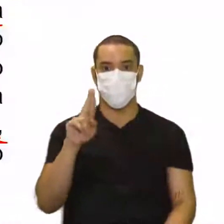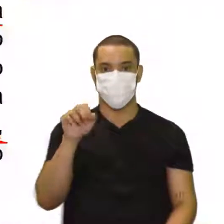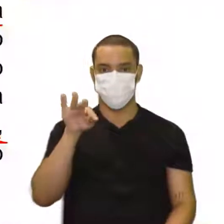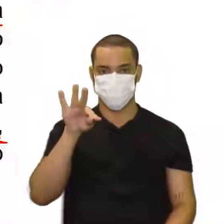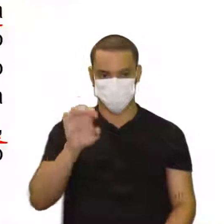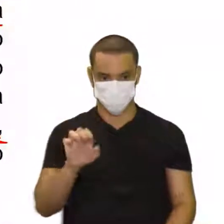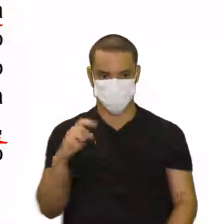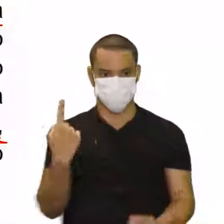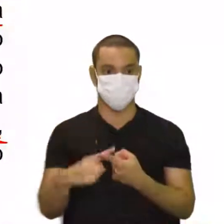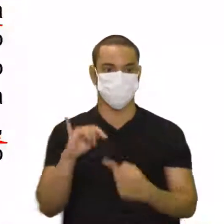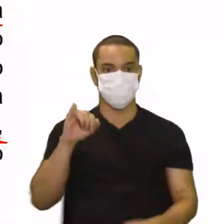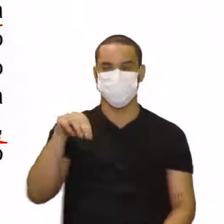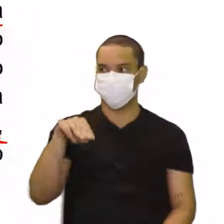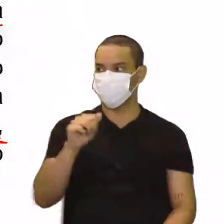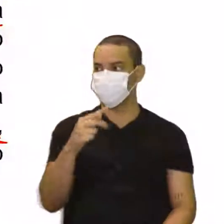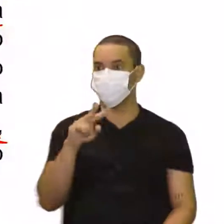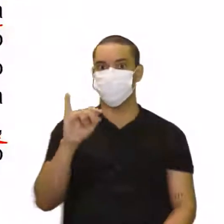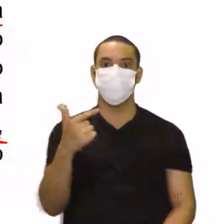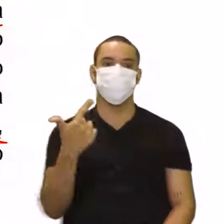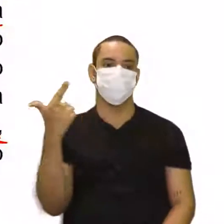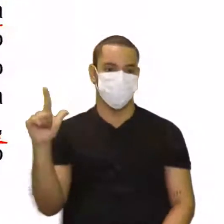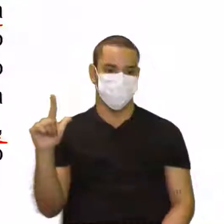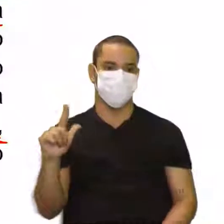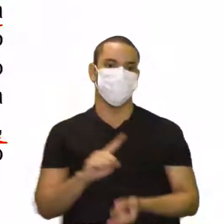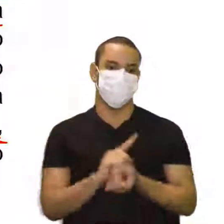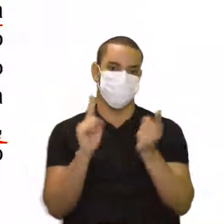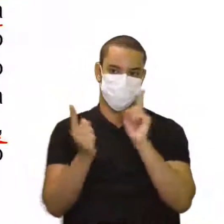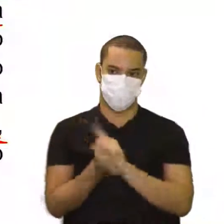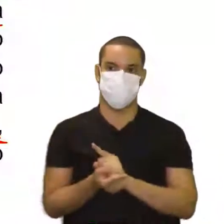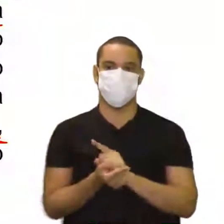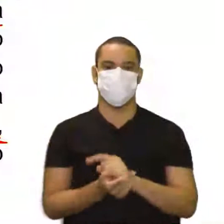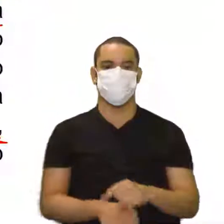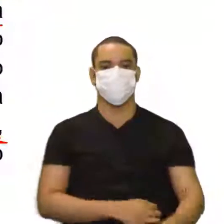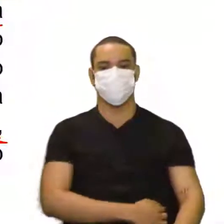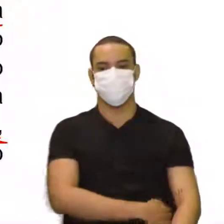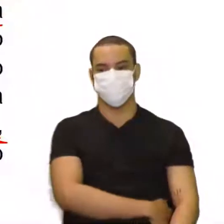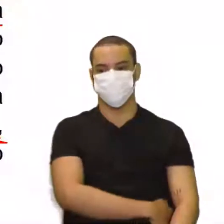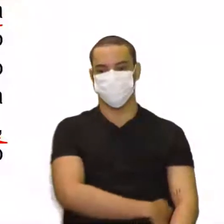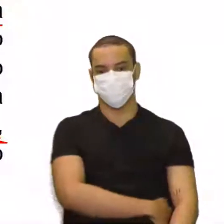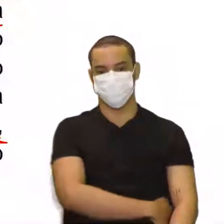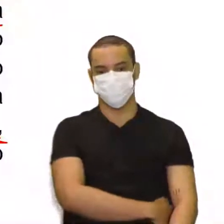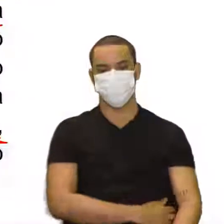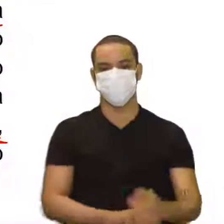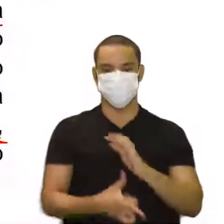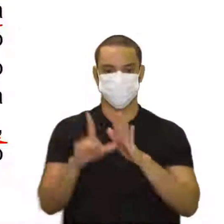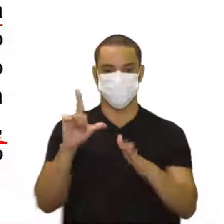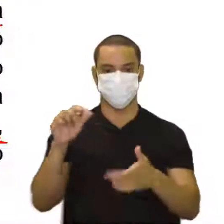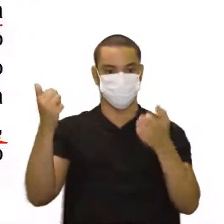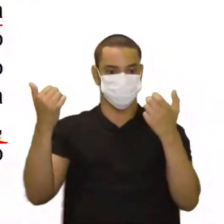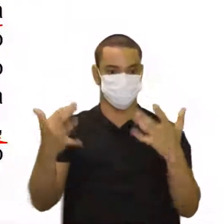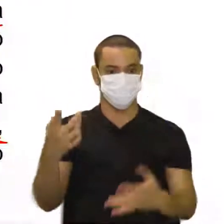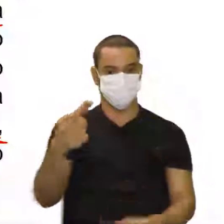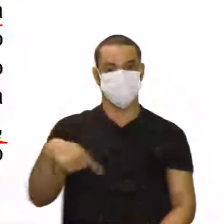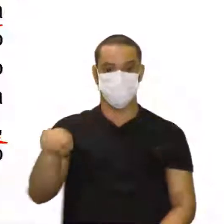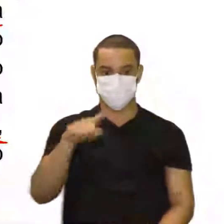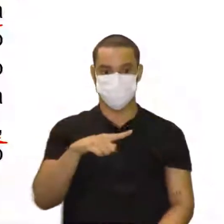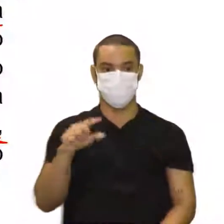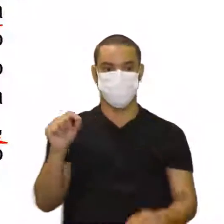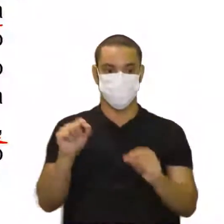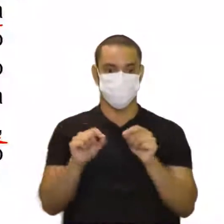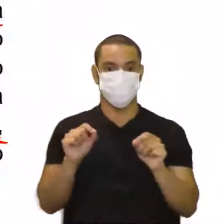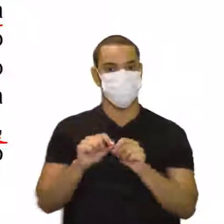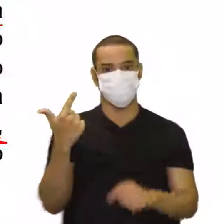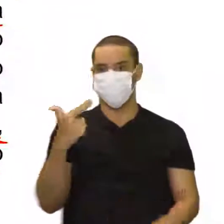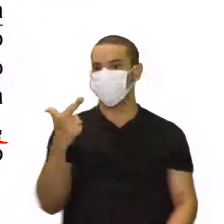O campo do ímã vai ser para o outro lado, contrário ao aumento do campo magnético, né? Como eu tinha falado para vocês, e eu também não vou ter a